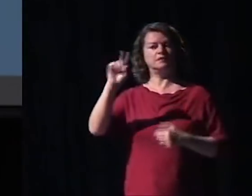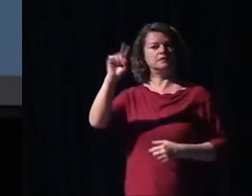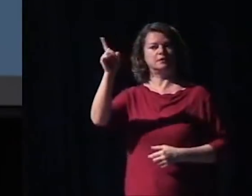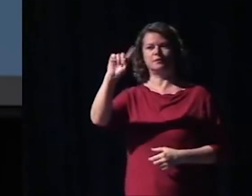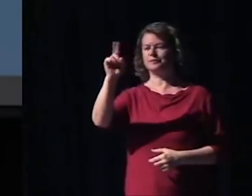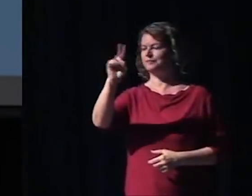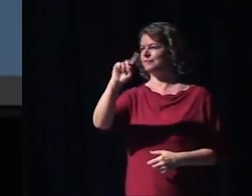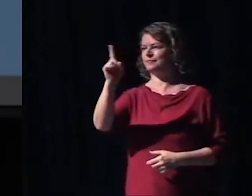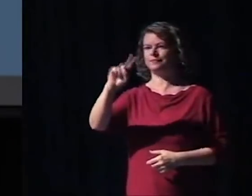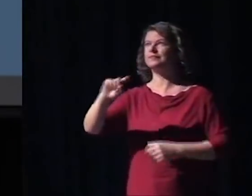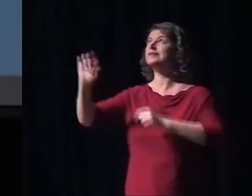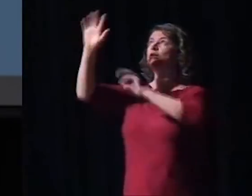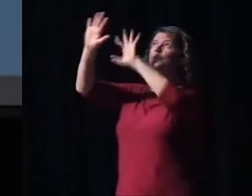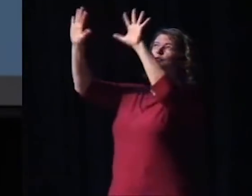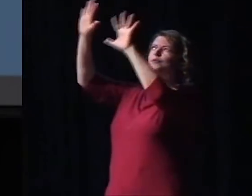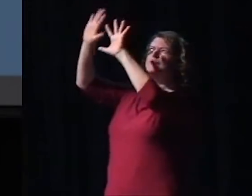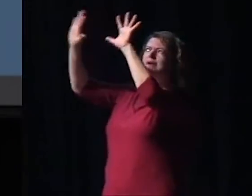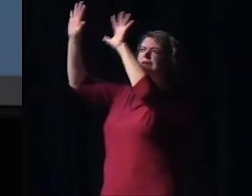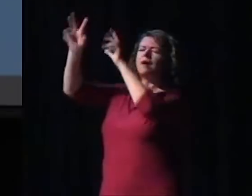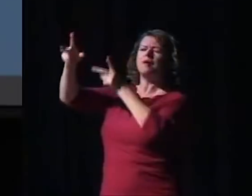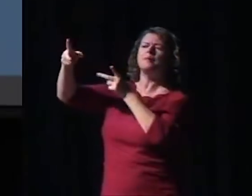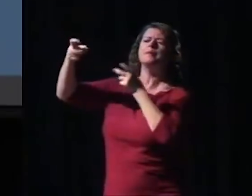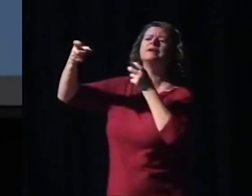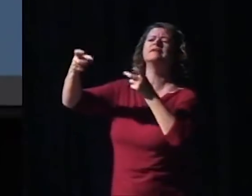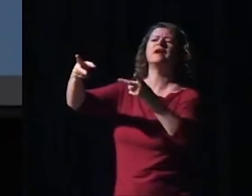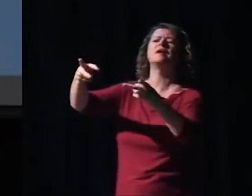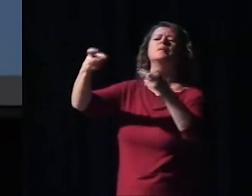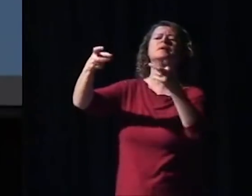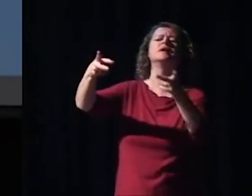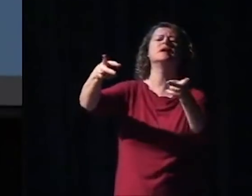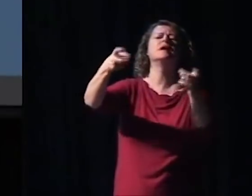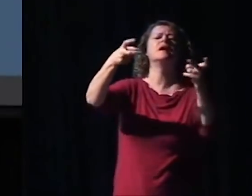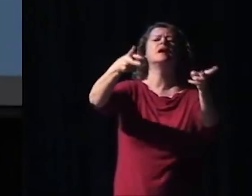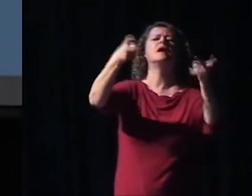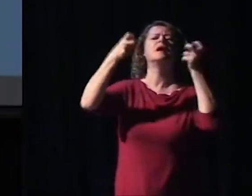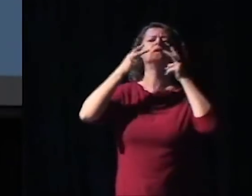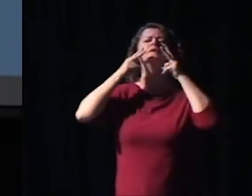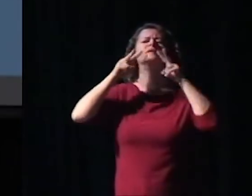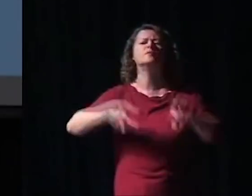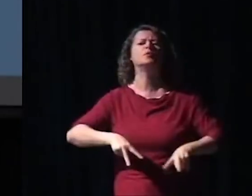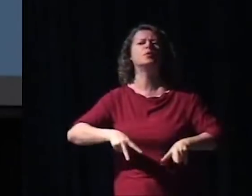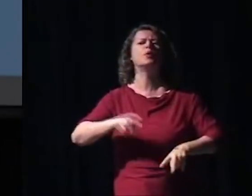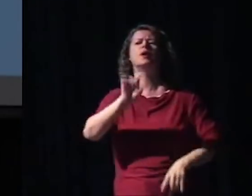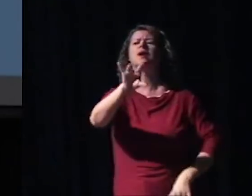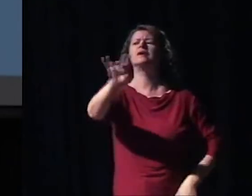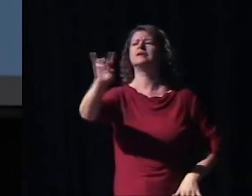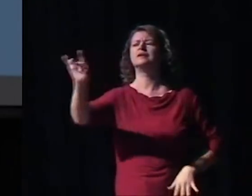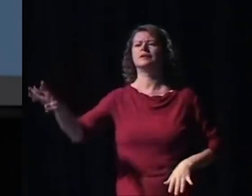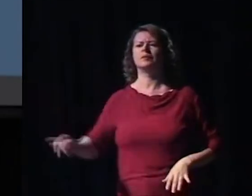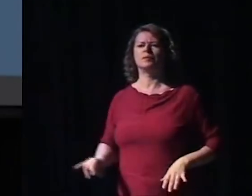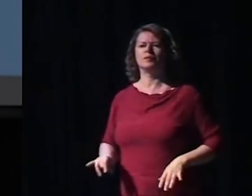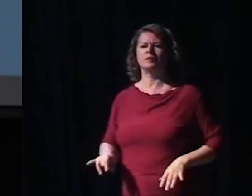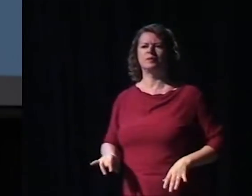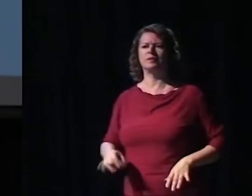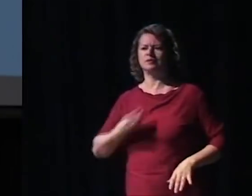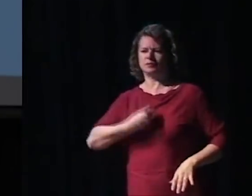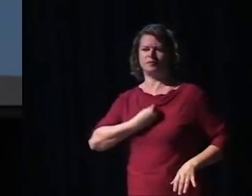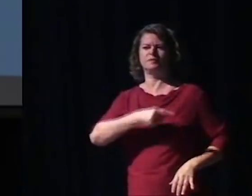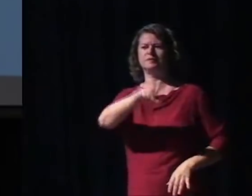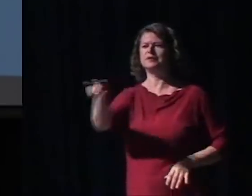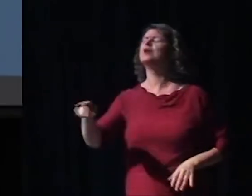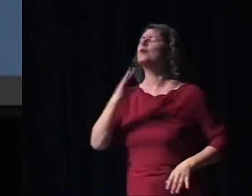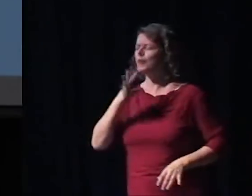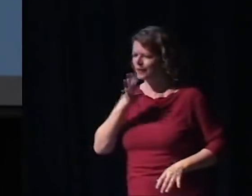espiritual conhece a minha vida e a tua. Você tem fama espiritual, eu também tenho. Em Atos